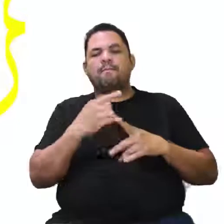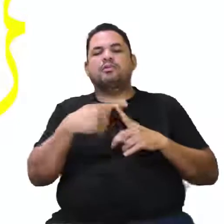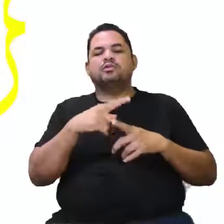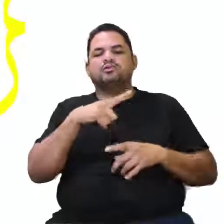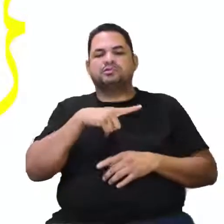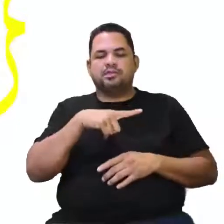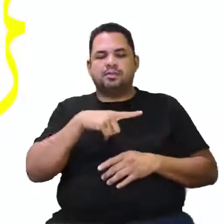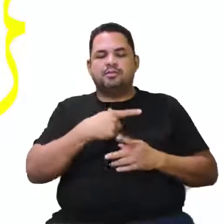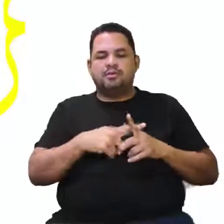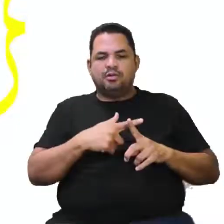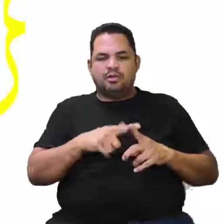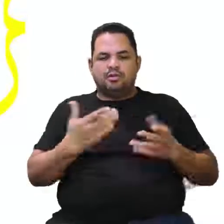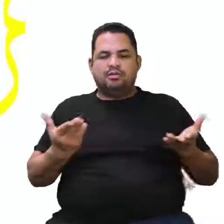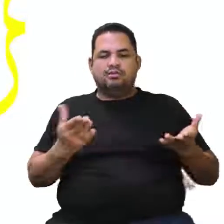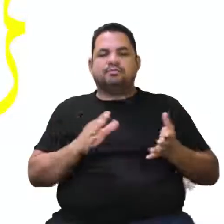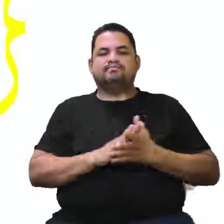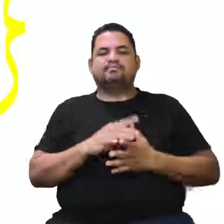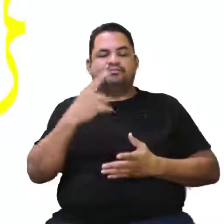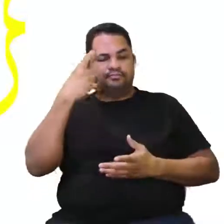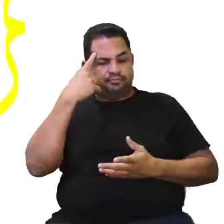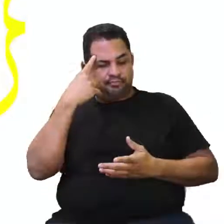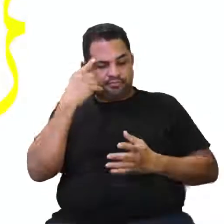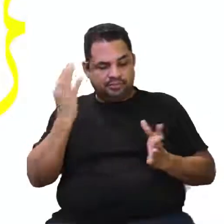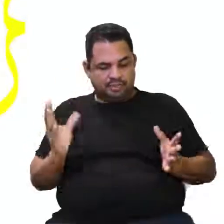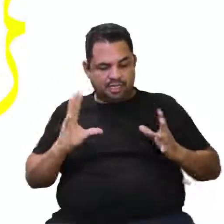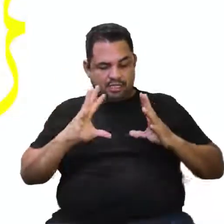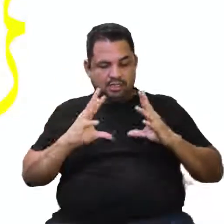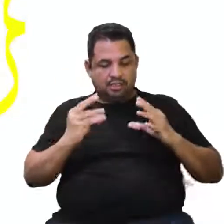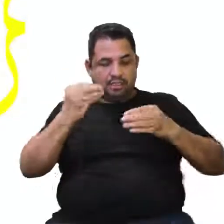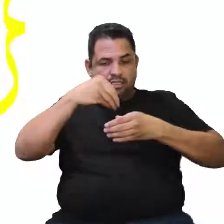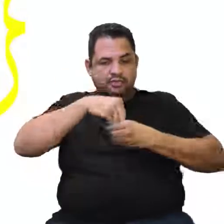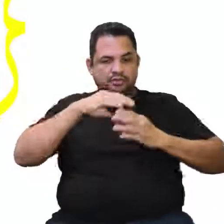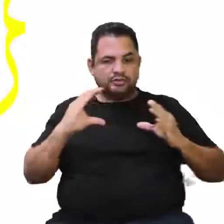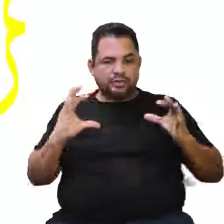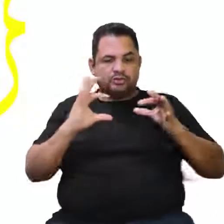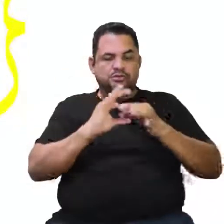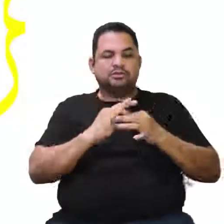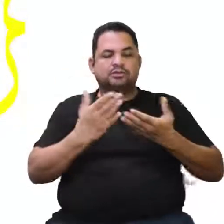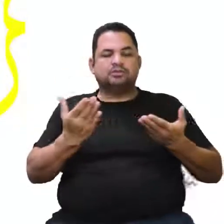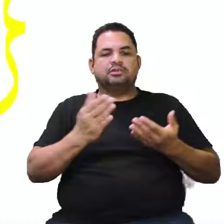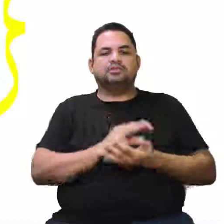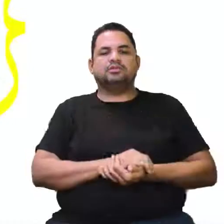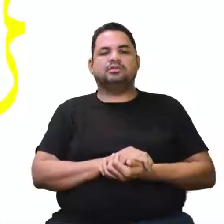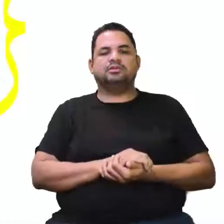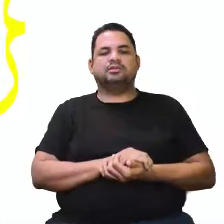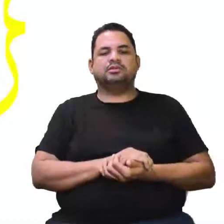fazer mal. Então, se a gente pensar aí nesse contexto todo, né,